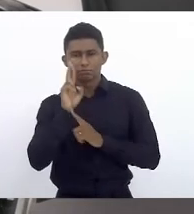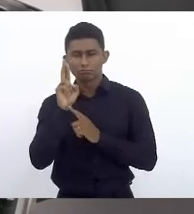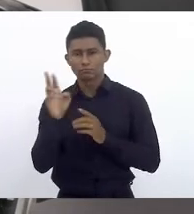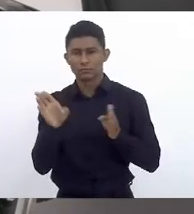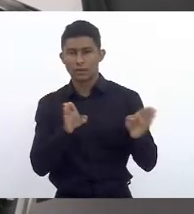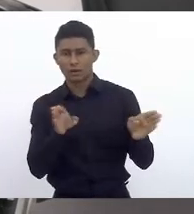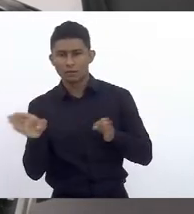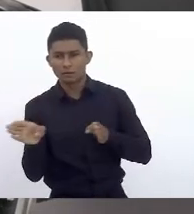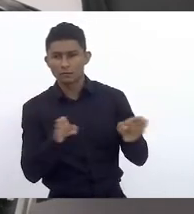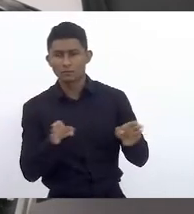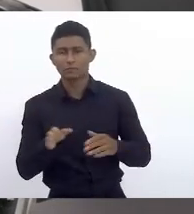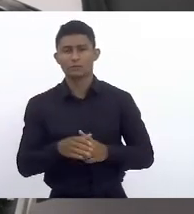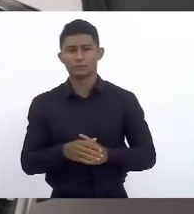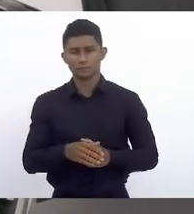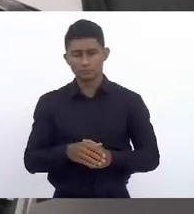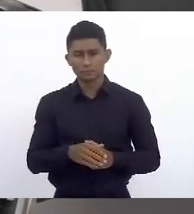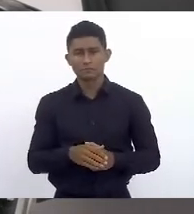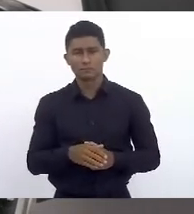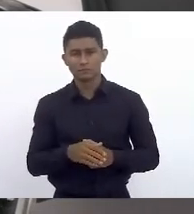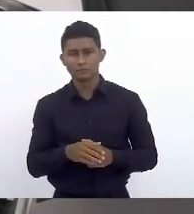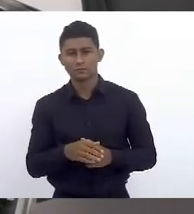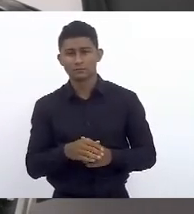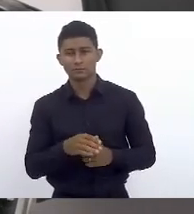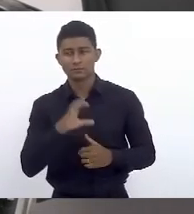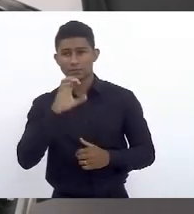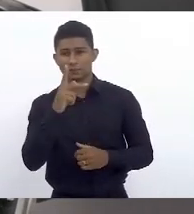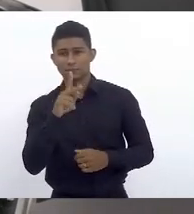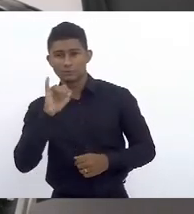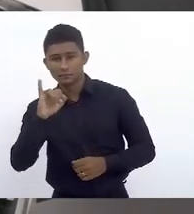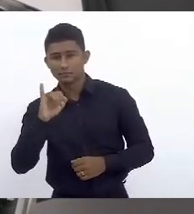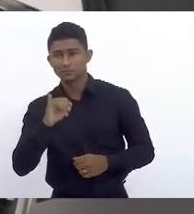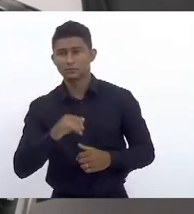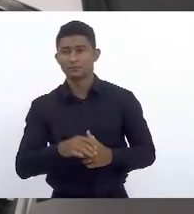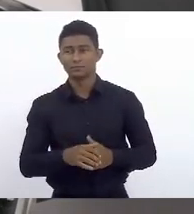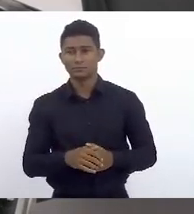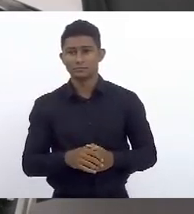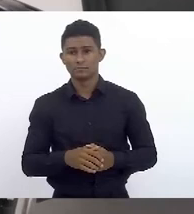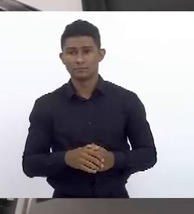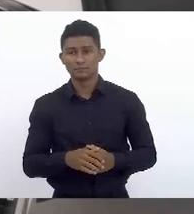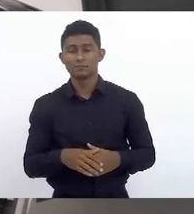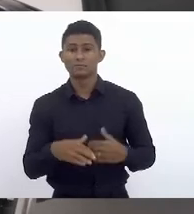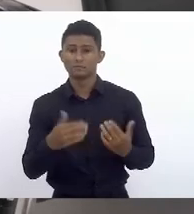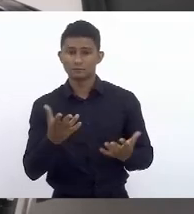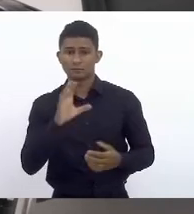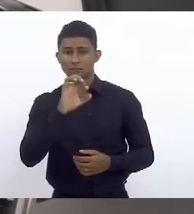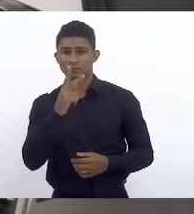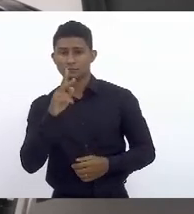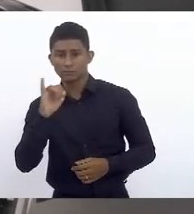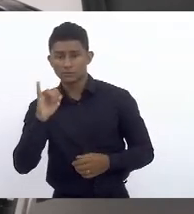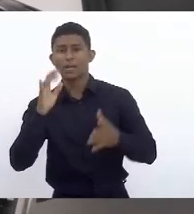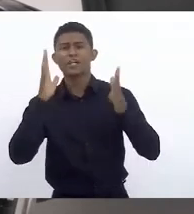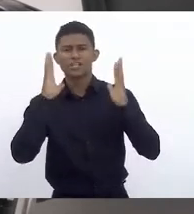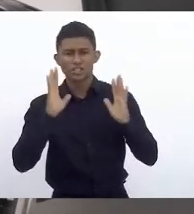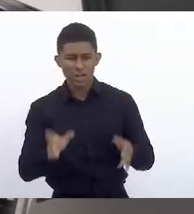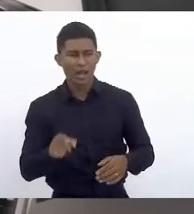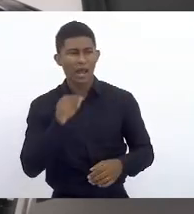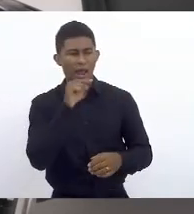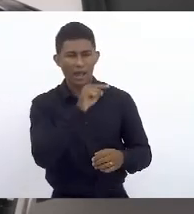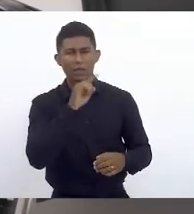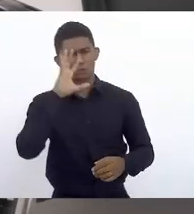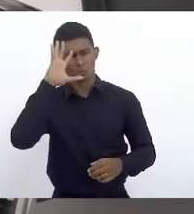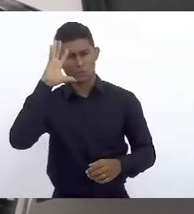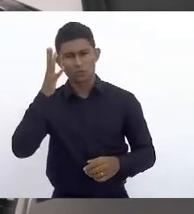pessoas que participaram. Na realidade, lá no YouTube a gente consegue ouvir. Aqui é que a gente não está ouvindo, não sei por quê. CPI que já deu resultado a